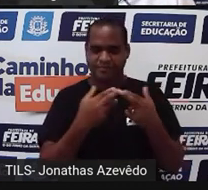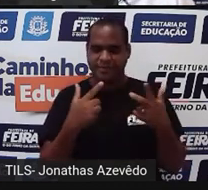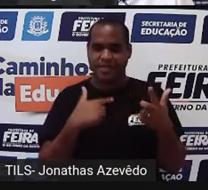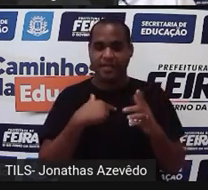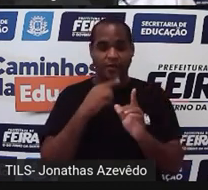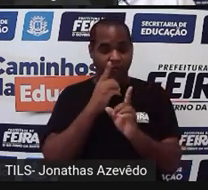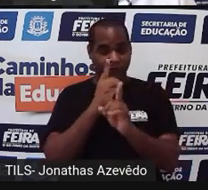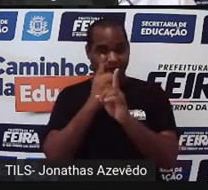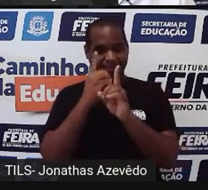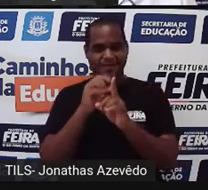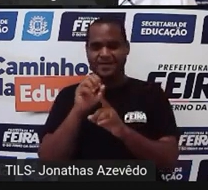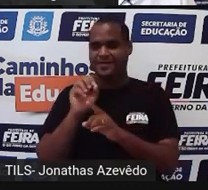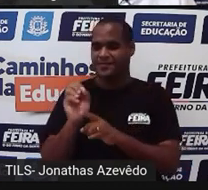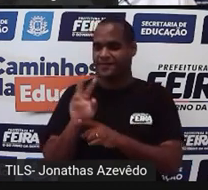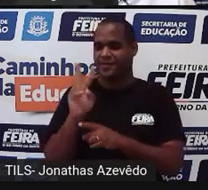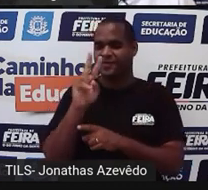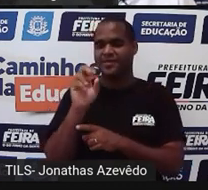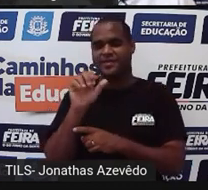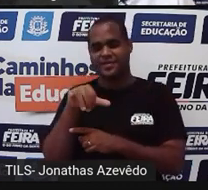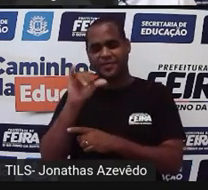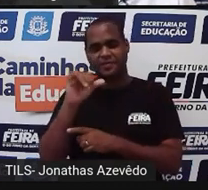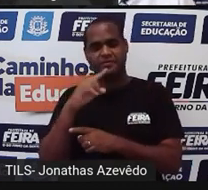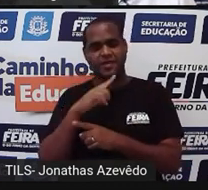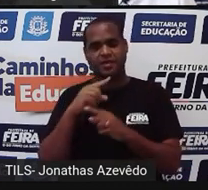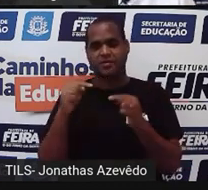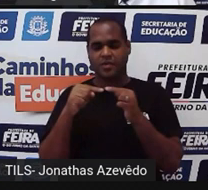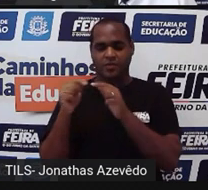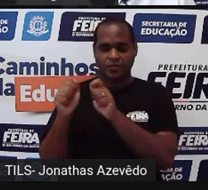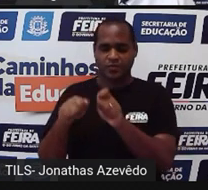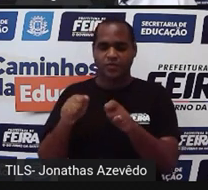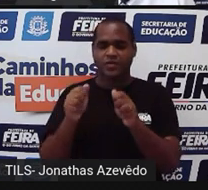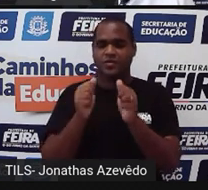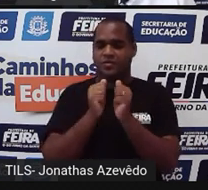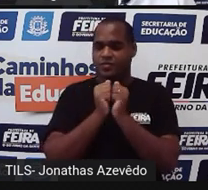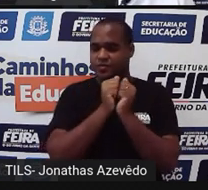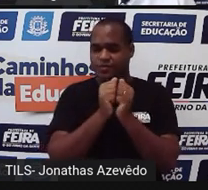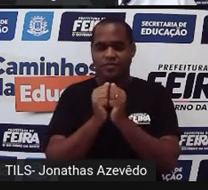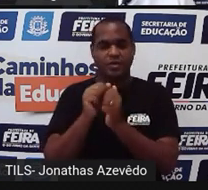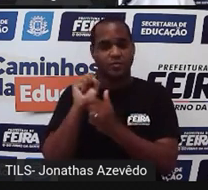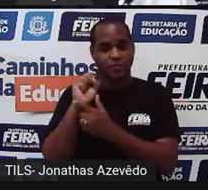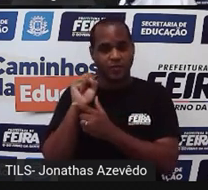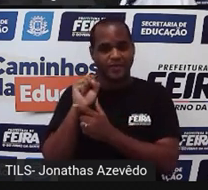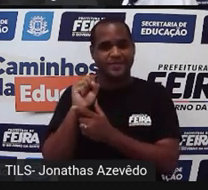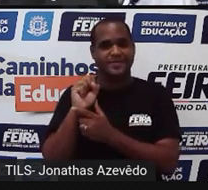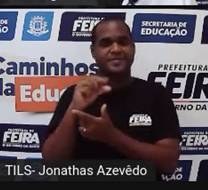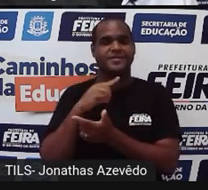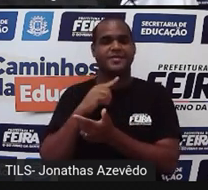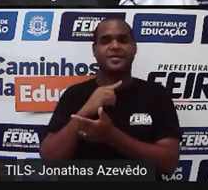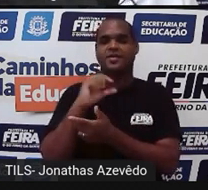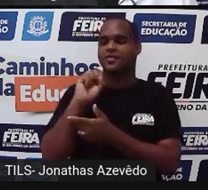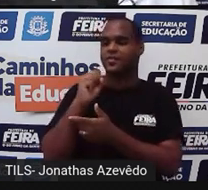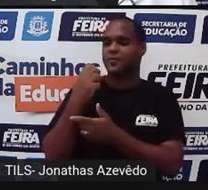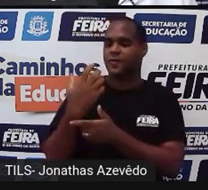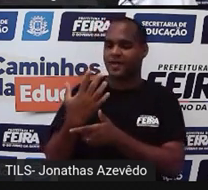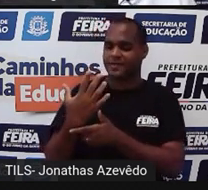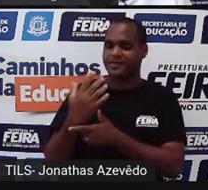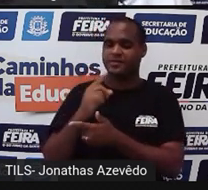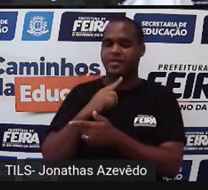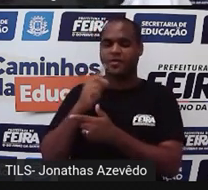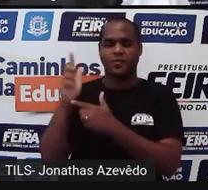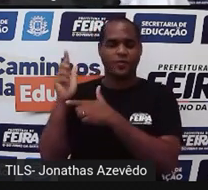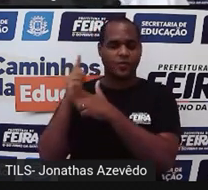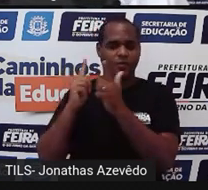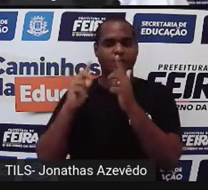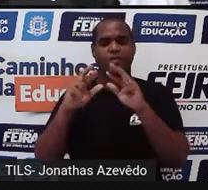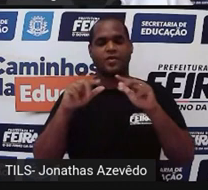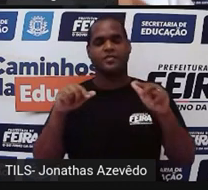Y. Juntando menos 12Y com 8, esse 84 vai lá para o outro lado porque não